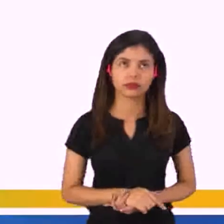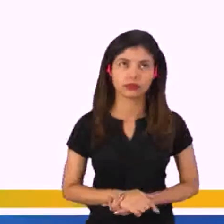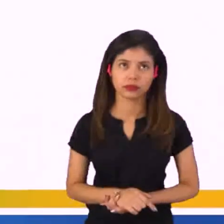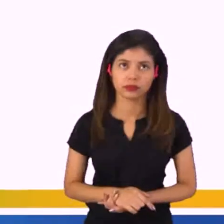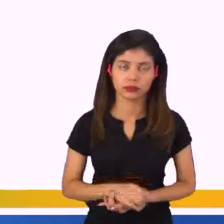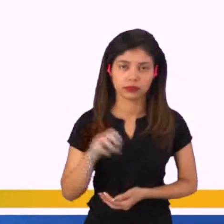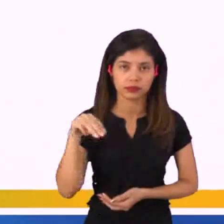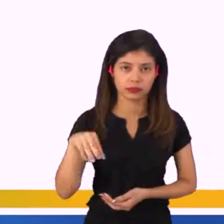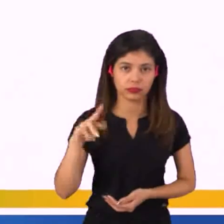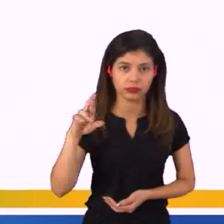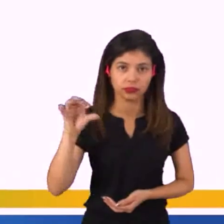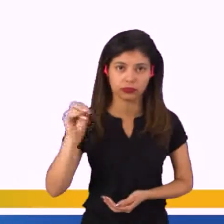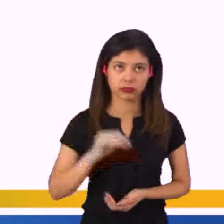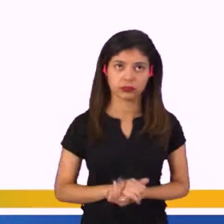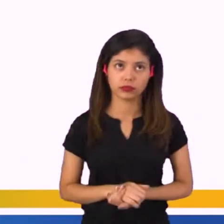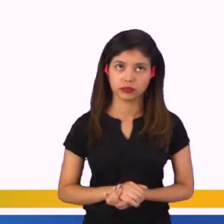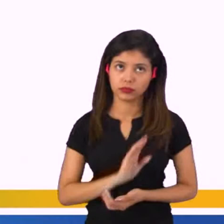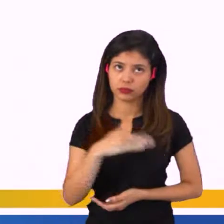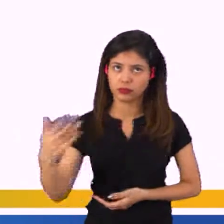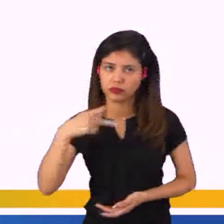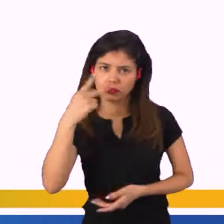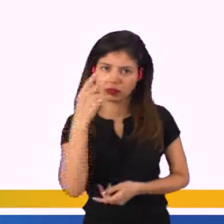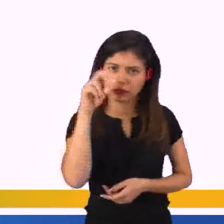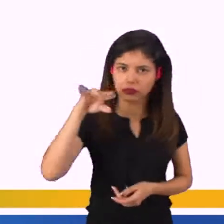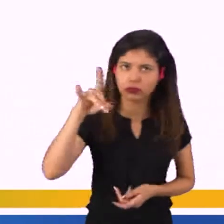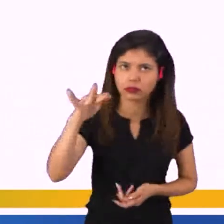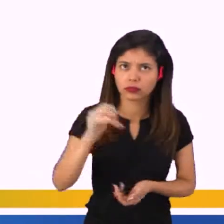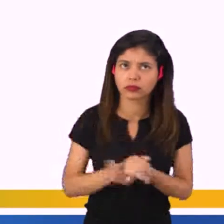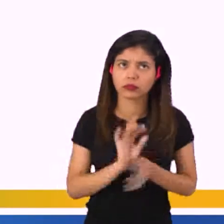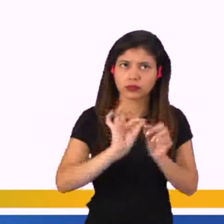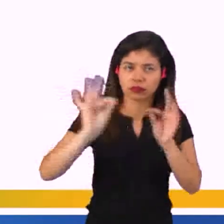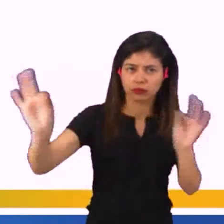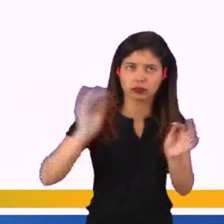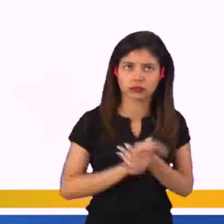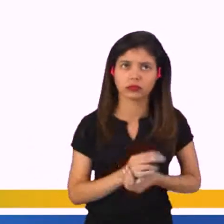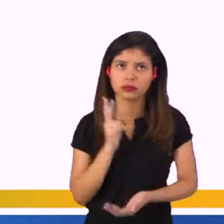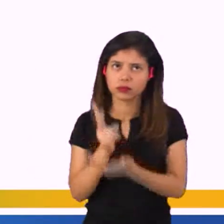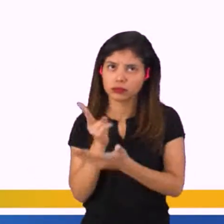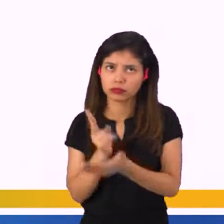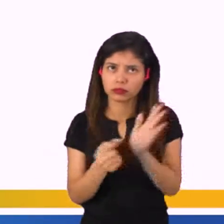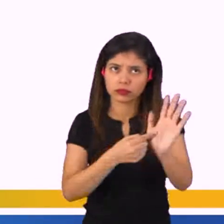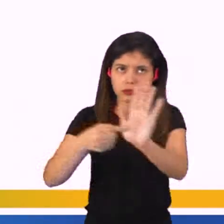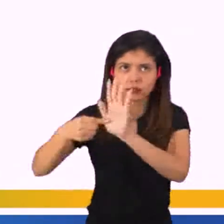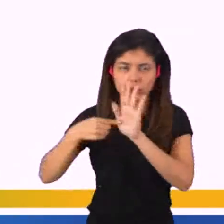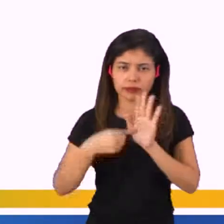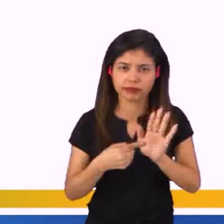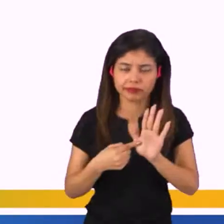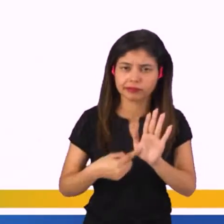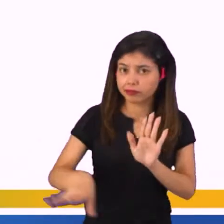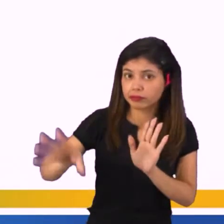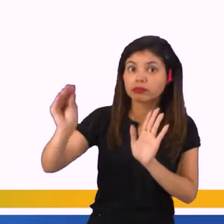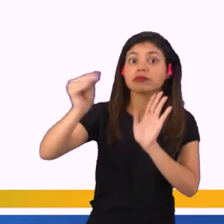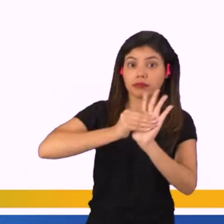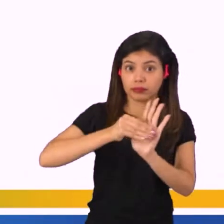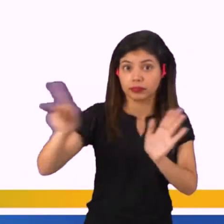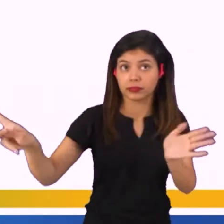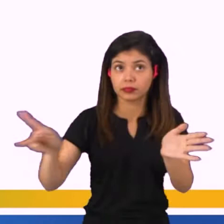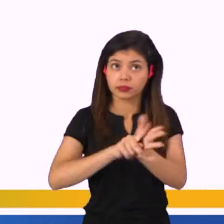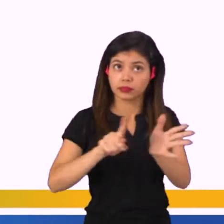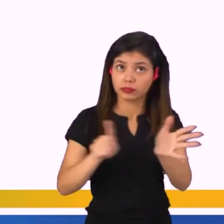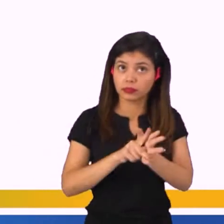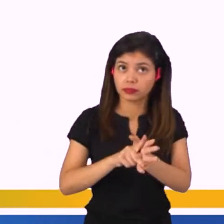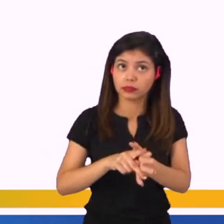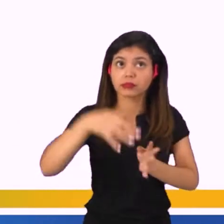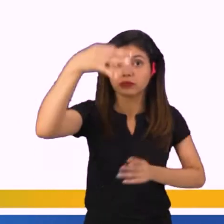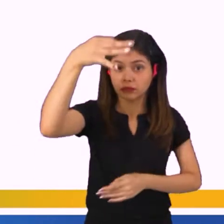Então, vamos falar sobre o metro. Quando nós falamos em unidade de medida, nós estamos nos referindo a uma unidade aí de medida,